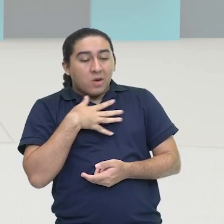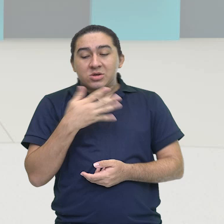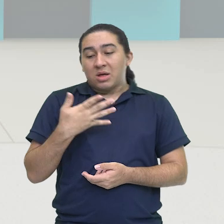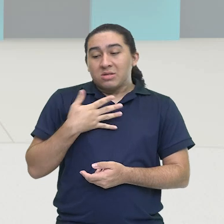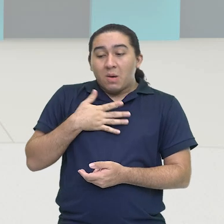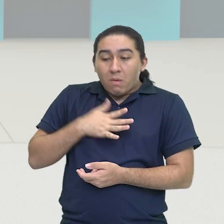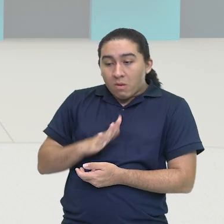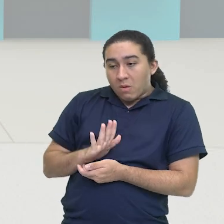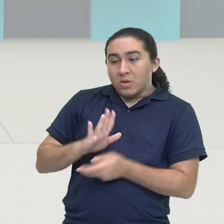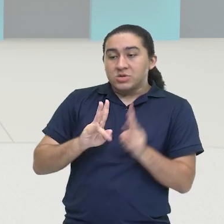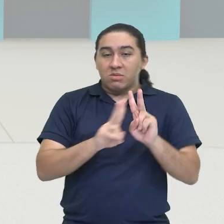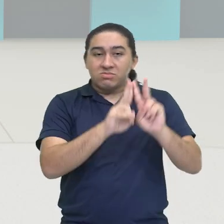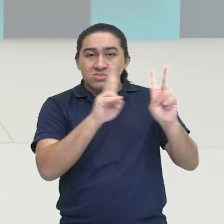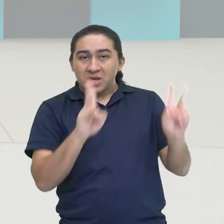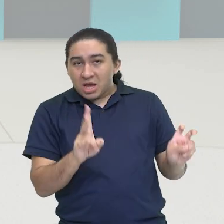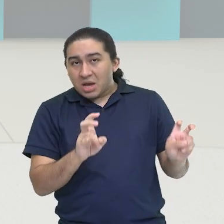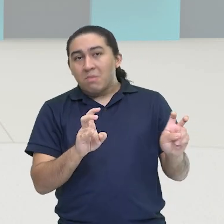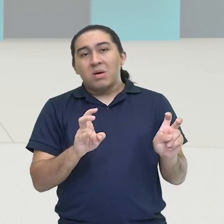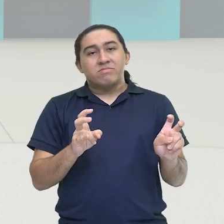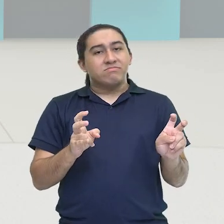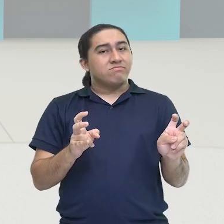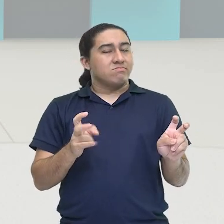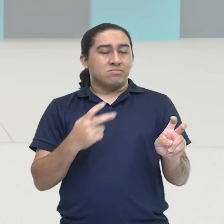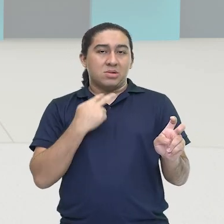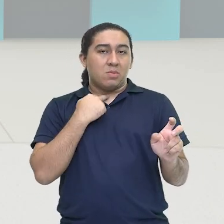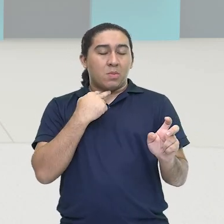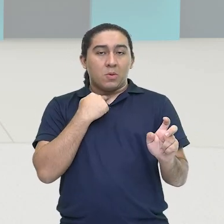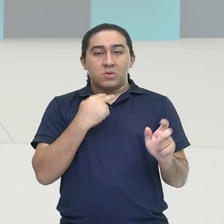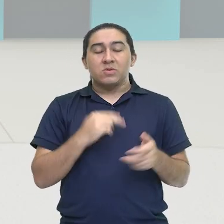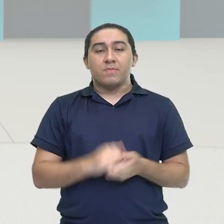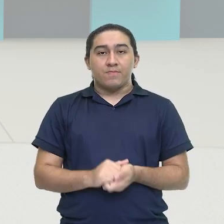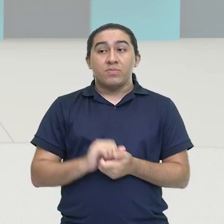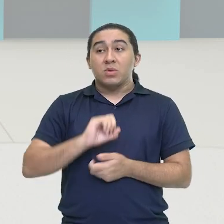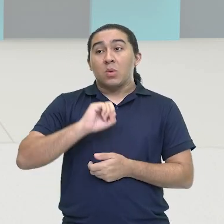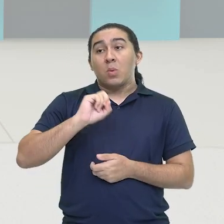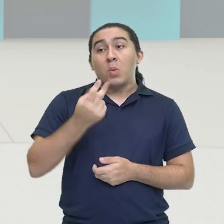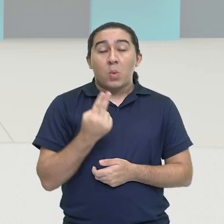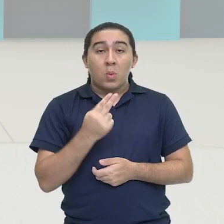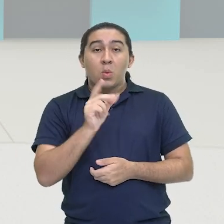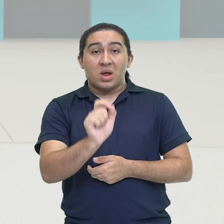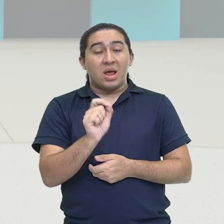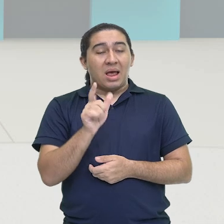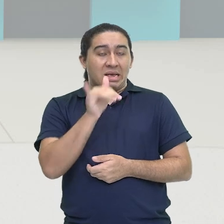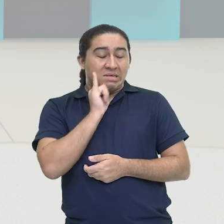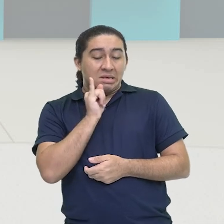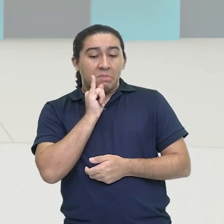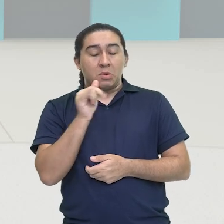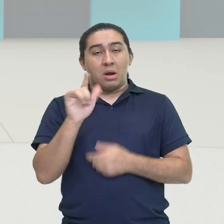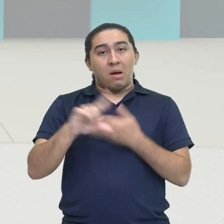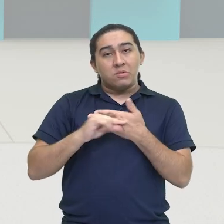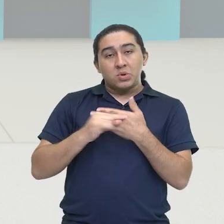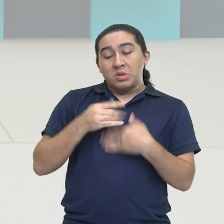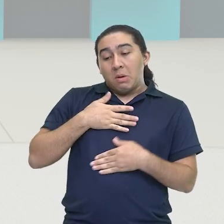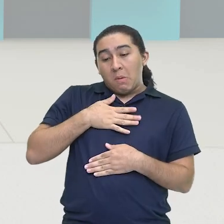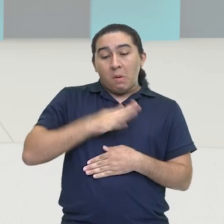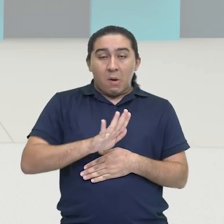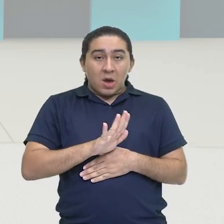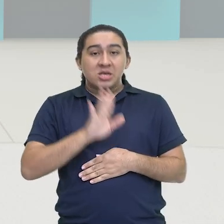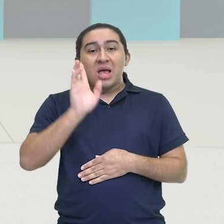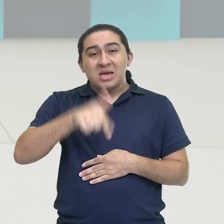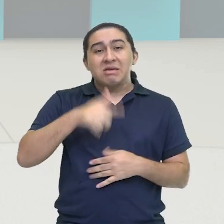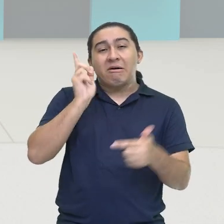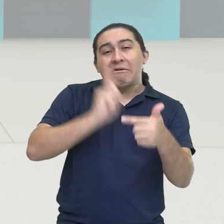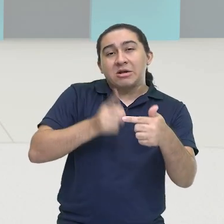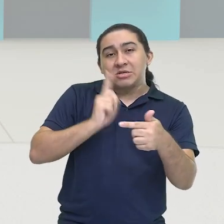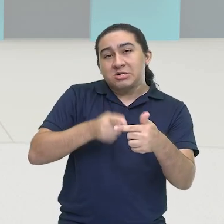gosta daquele tema, daquela notícia. Ou então, porque ele não gosta, ele tende a falar mal,